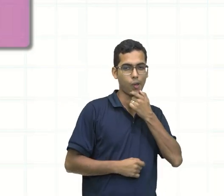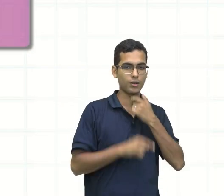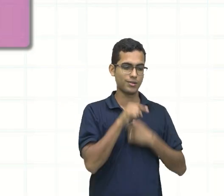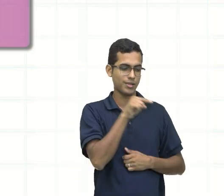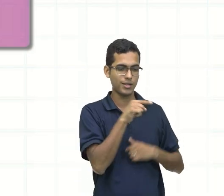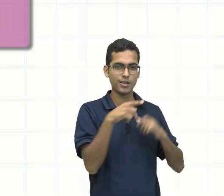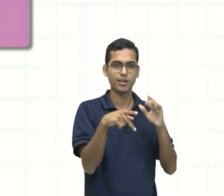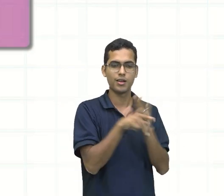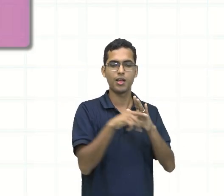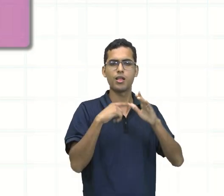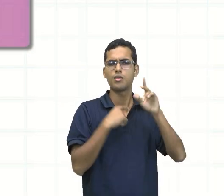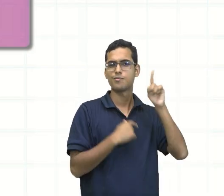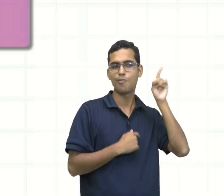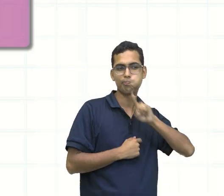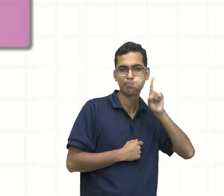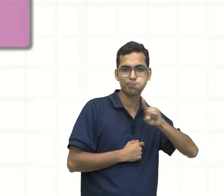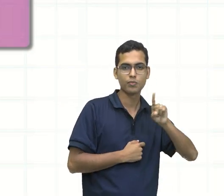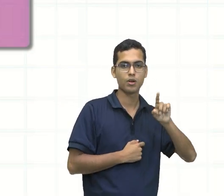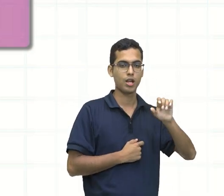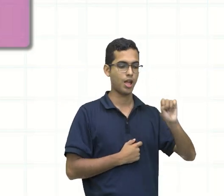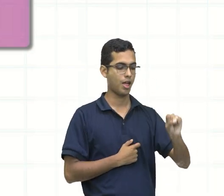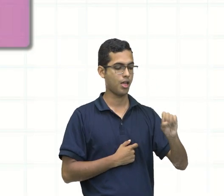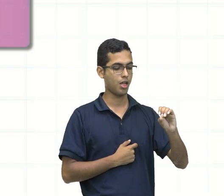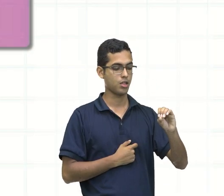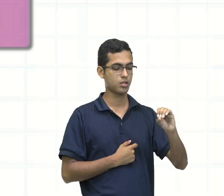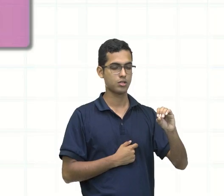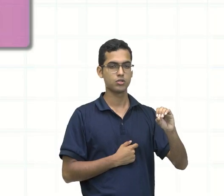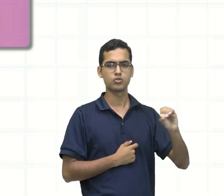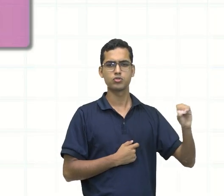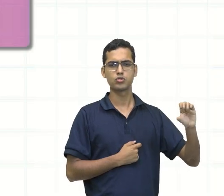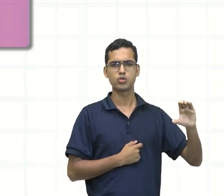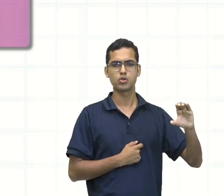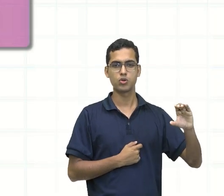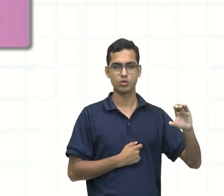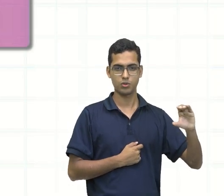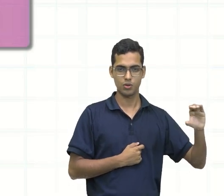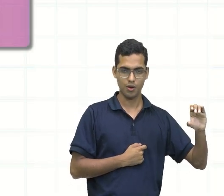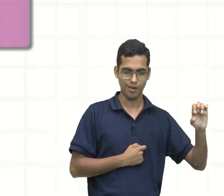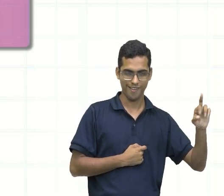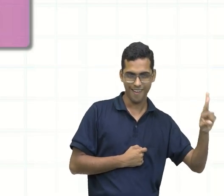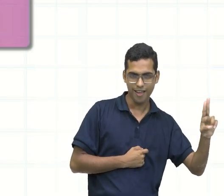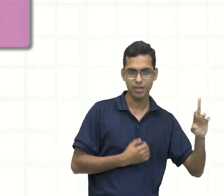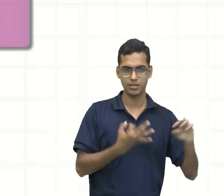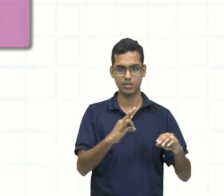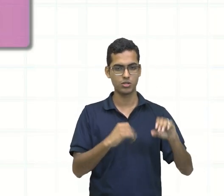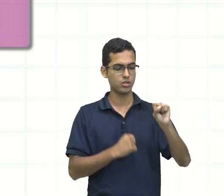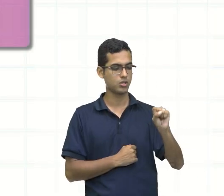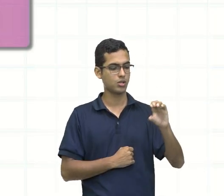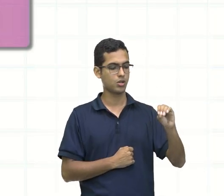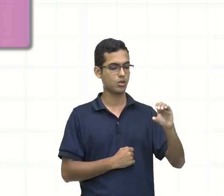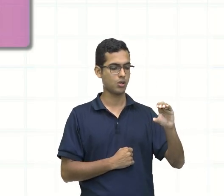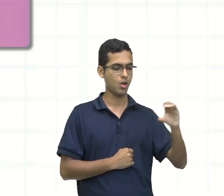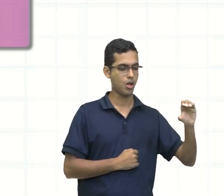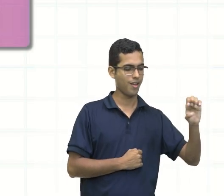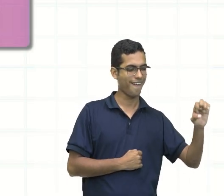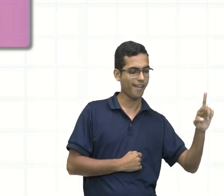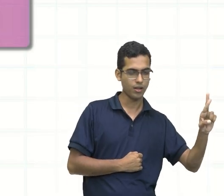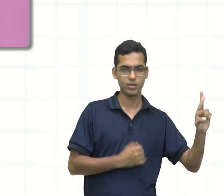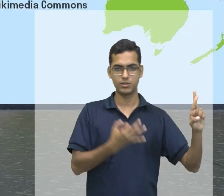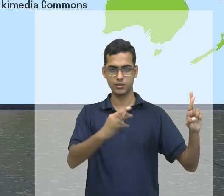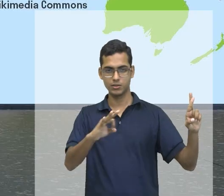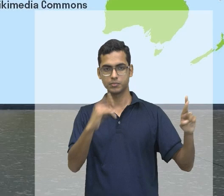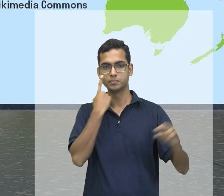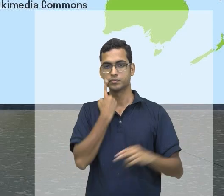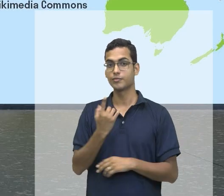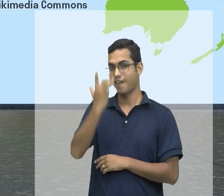né? Futebol, porque parece com a nossa palavra, né, em português. Futebol. Futebol. Então,